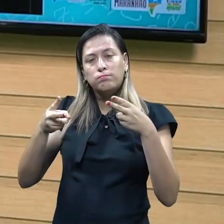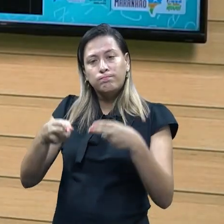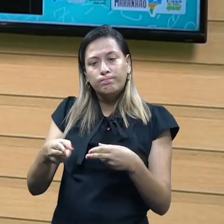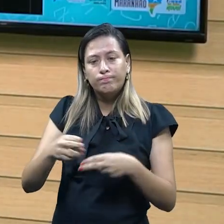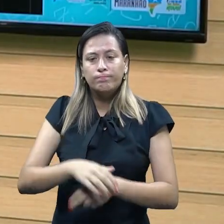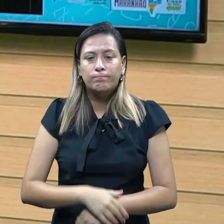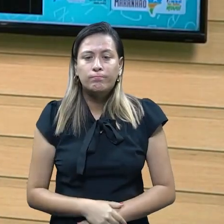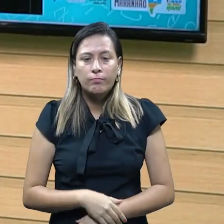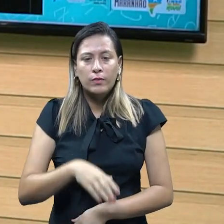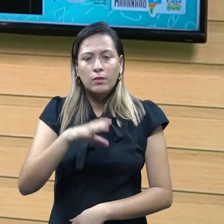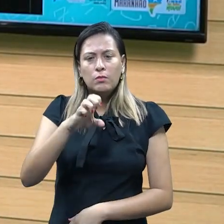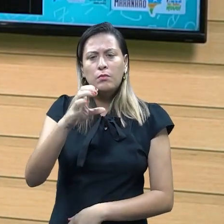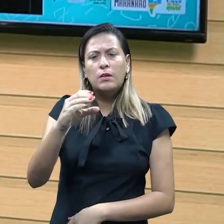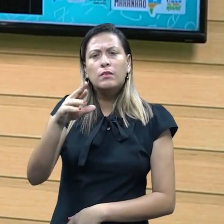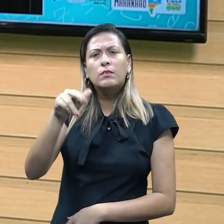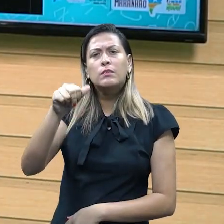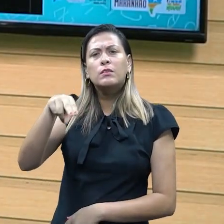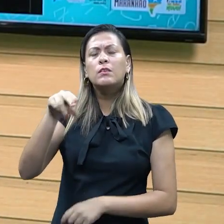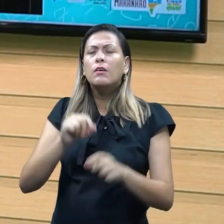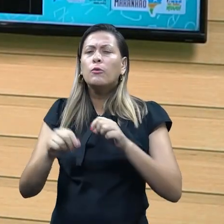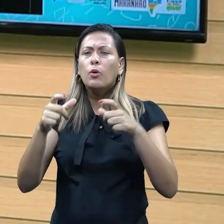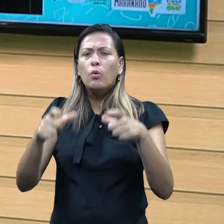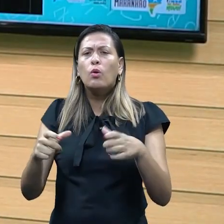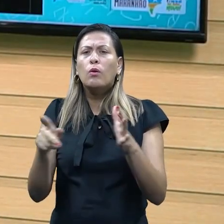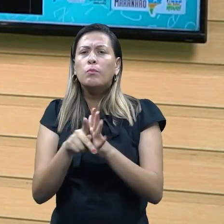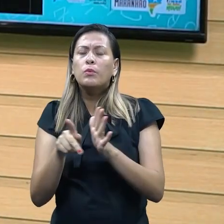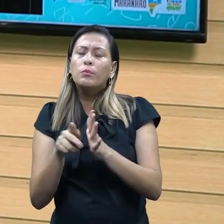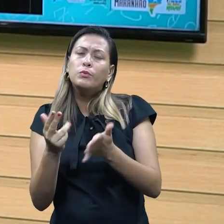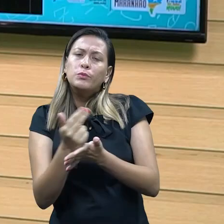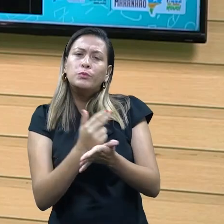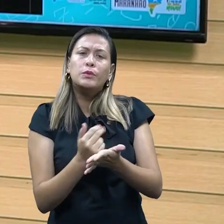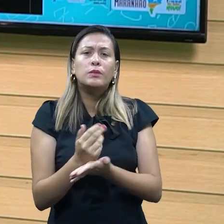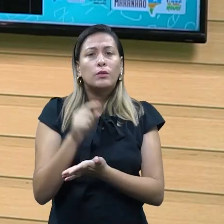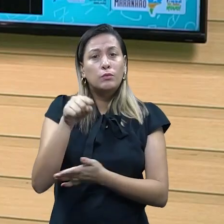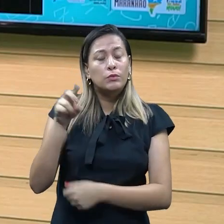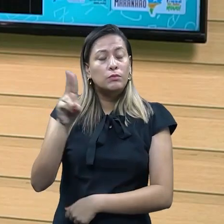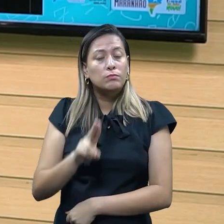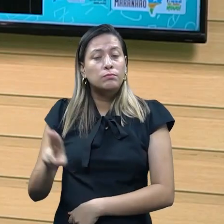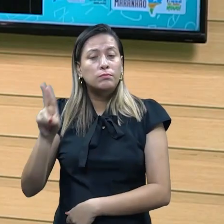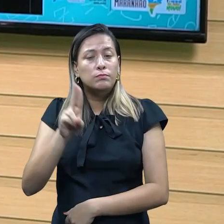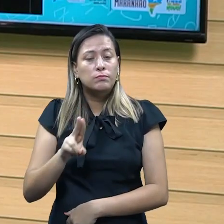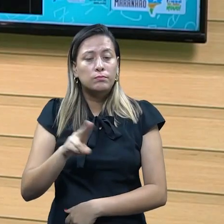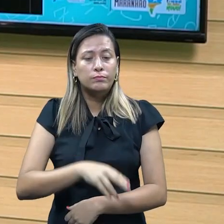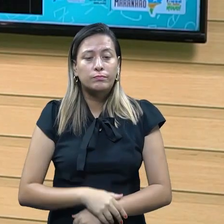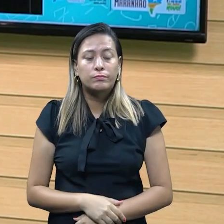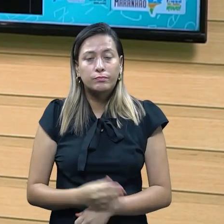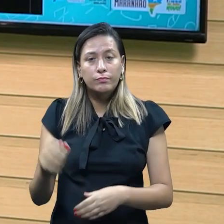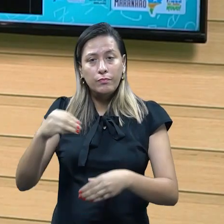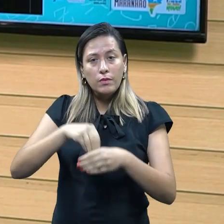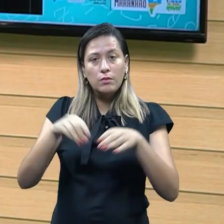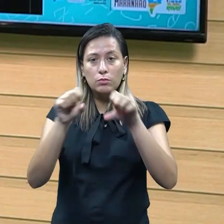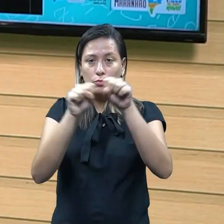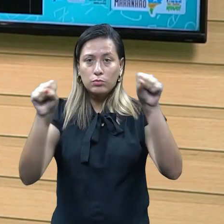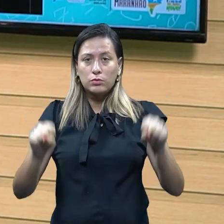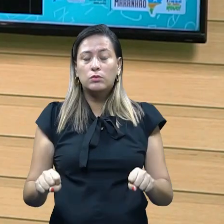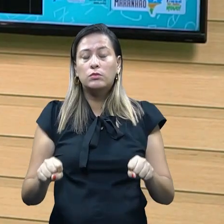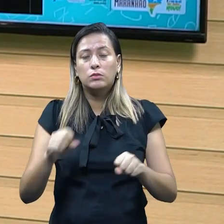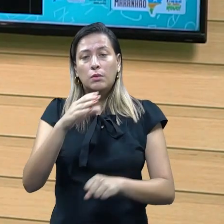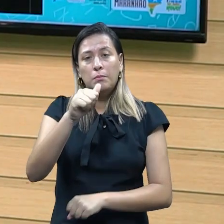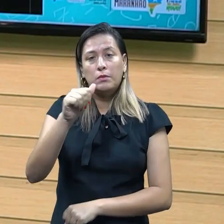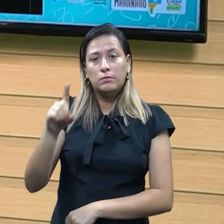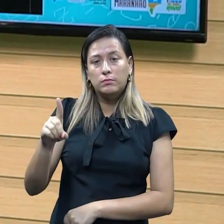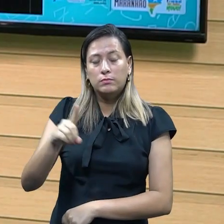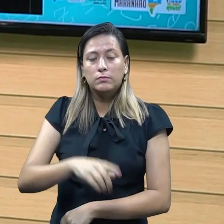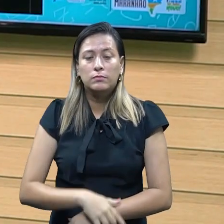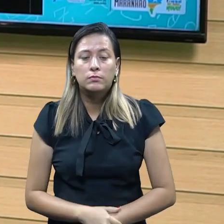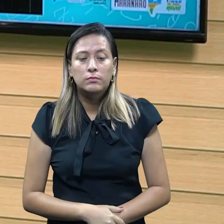Então, o ecrã é o local do desenho que você está trabalhando, dentro ali do seu sistema CAD. Como